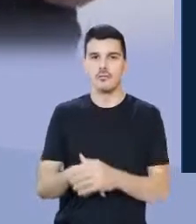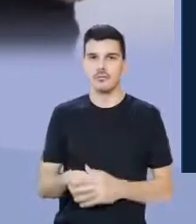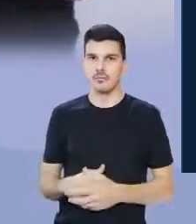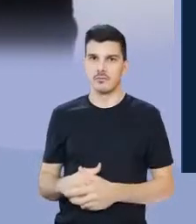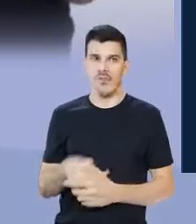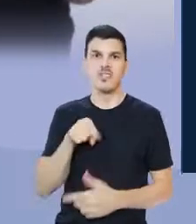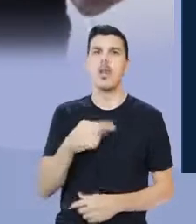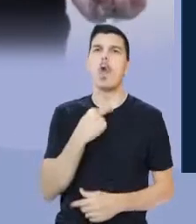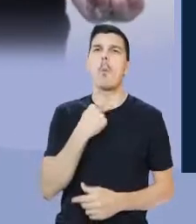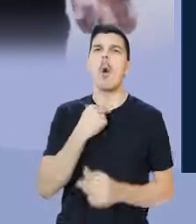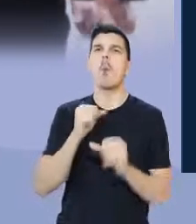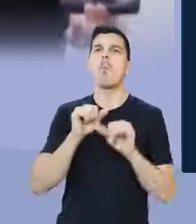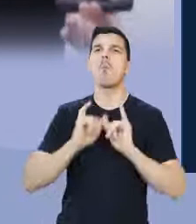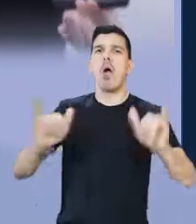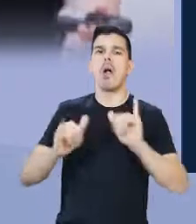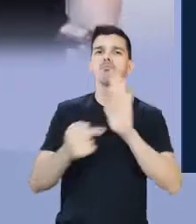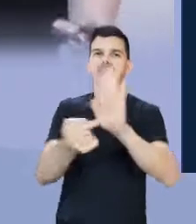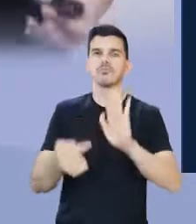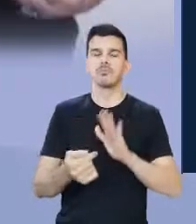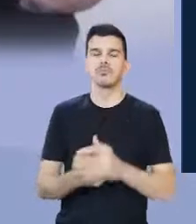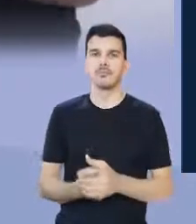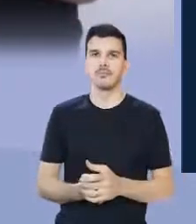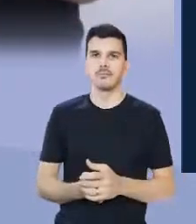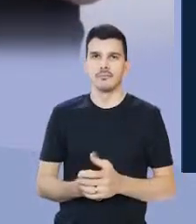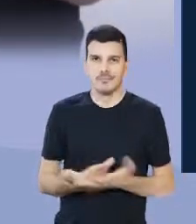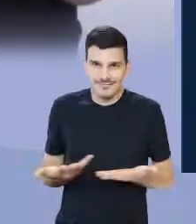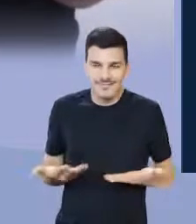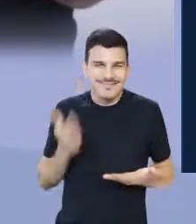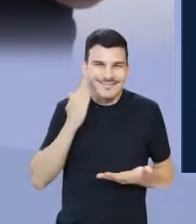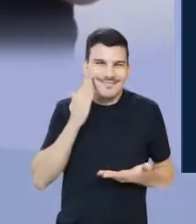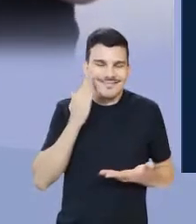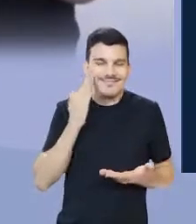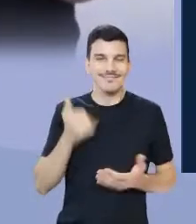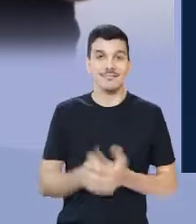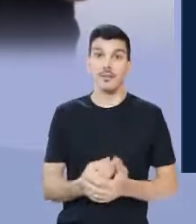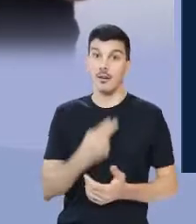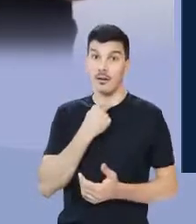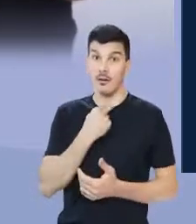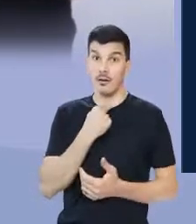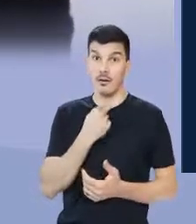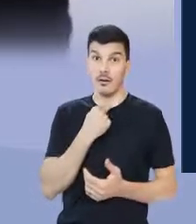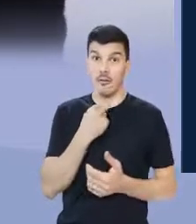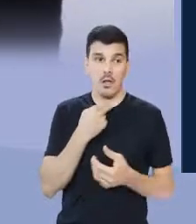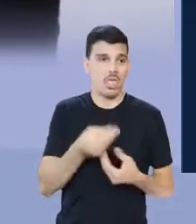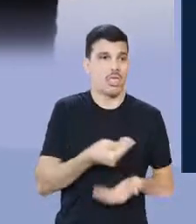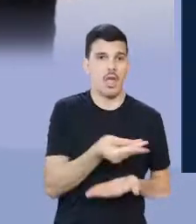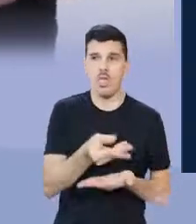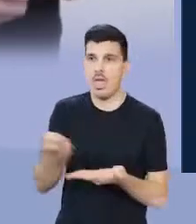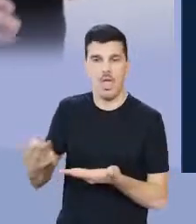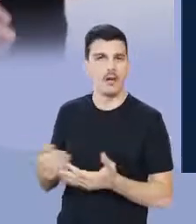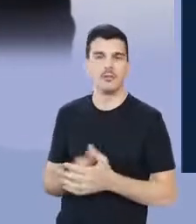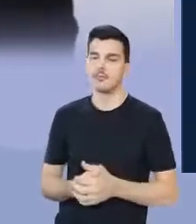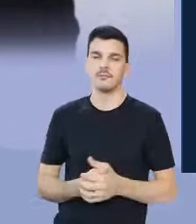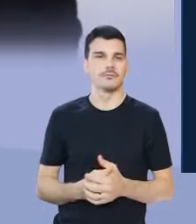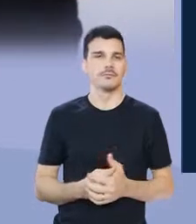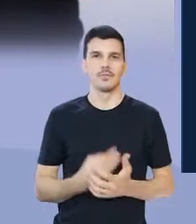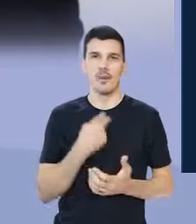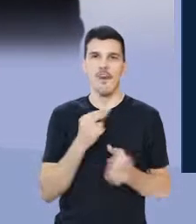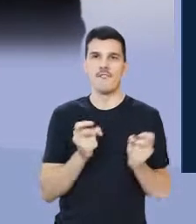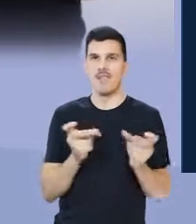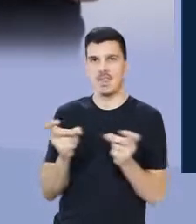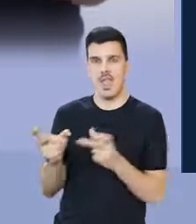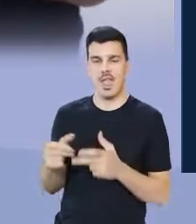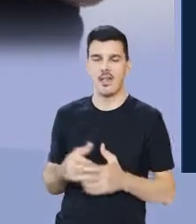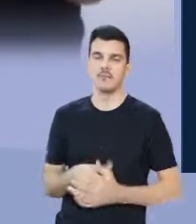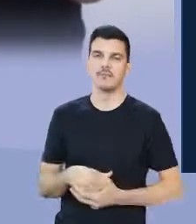obra, dizer-lhe: você não pode entregar essa obra, você não pode distribuí-la,